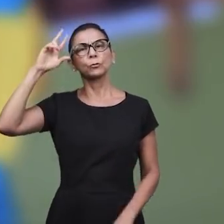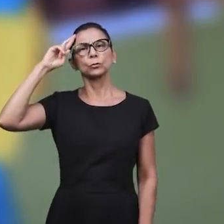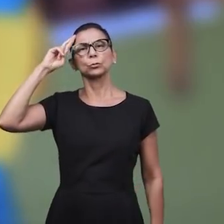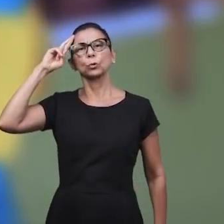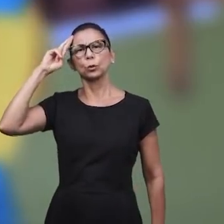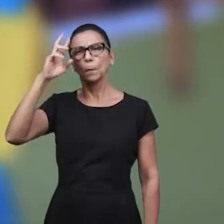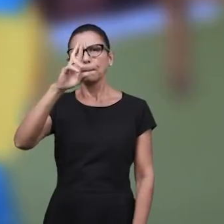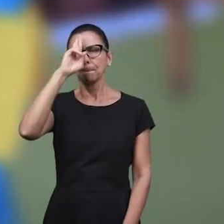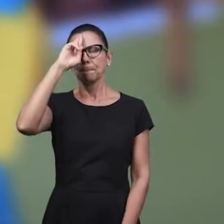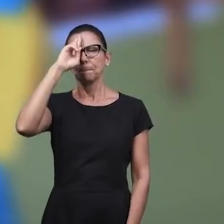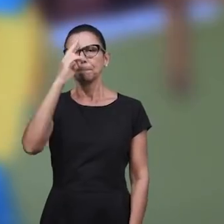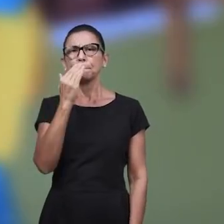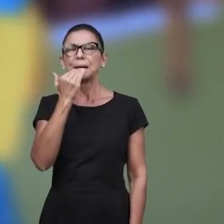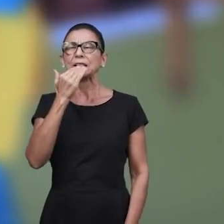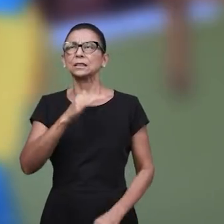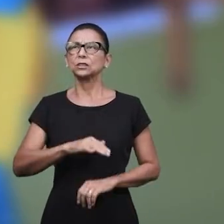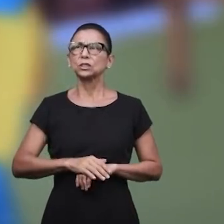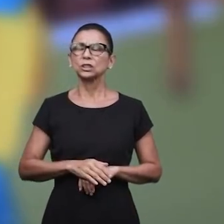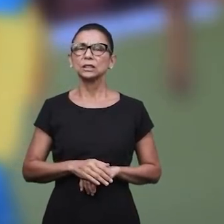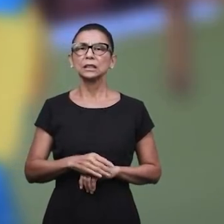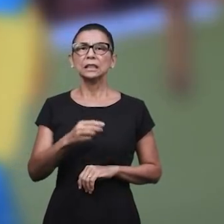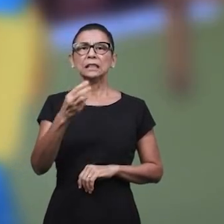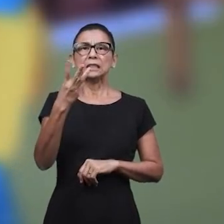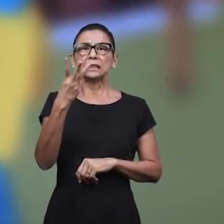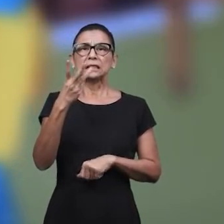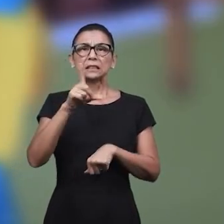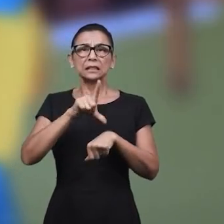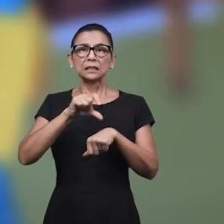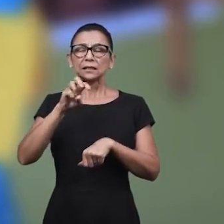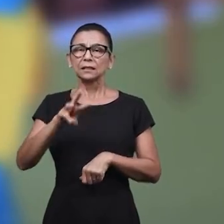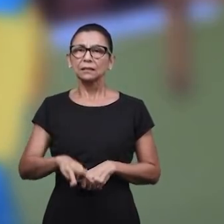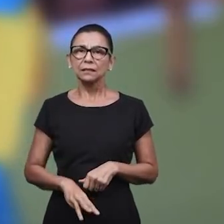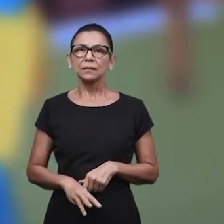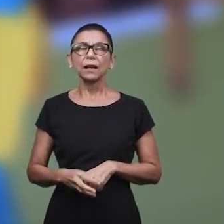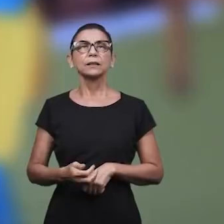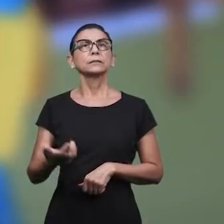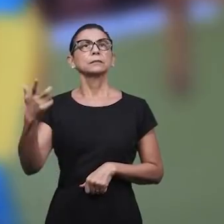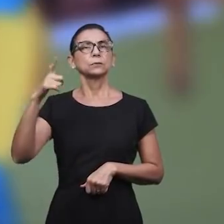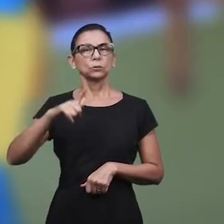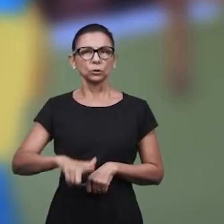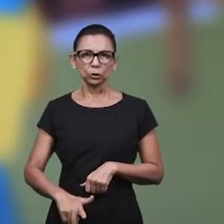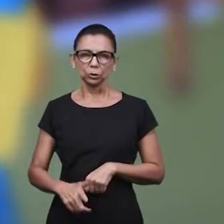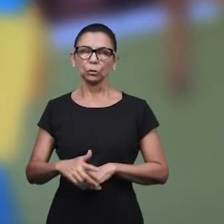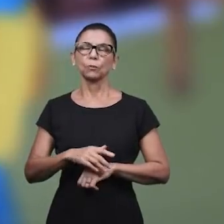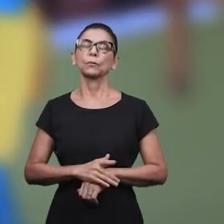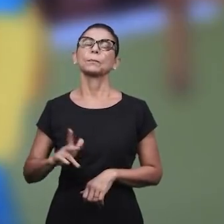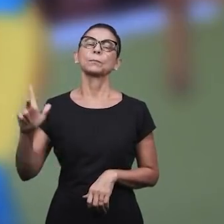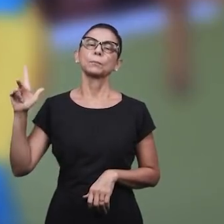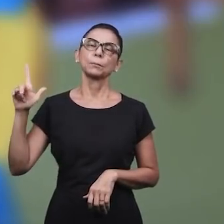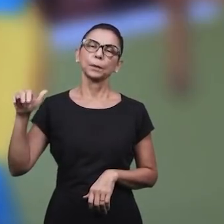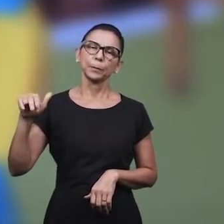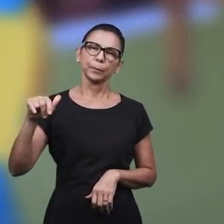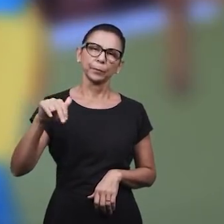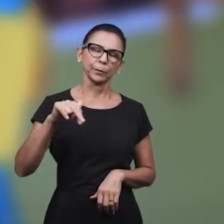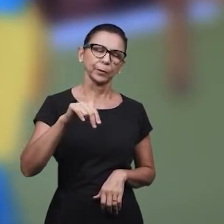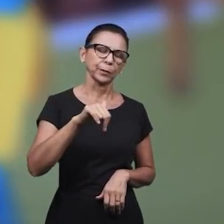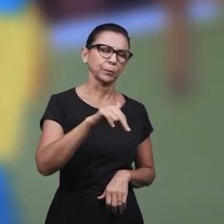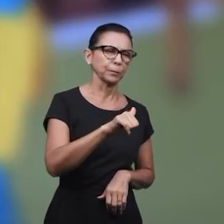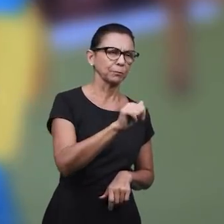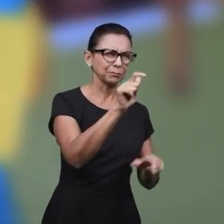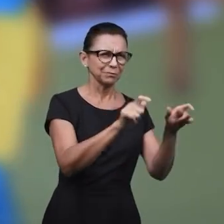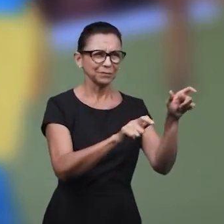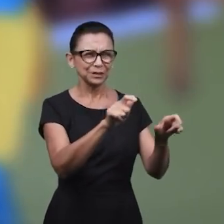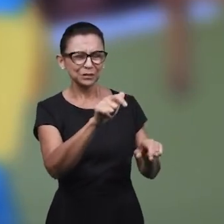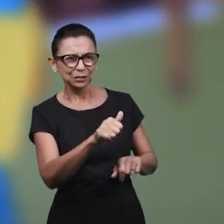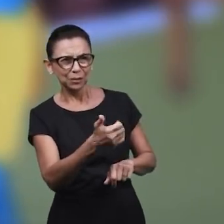saiu ao meio-dia, saiu às 3 horas da tarde, fez a mesma coisa. Chamou mais